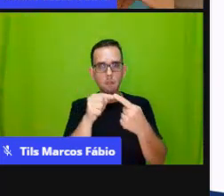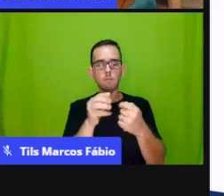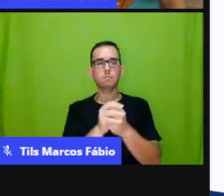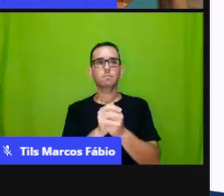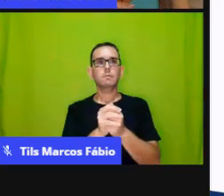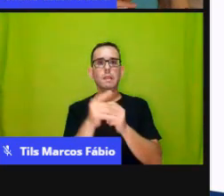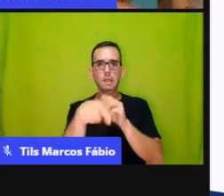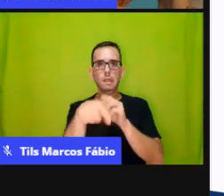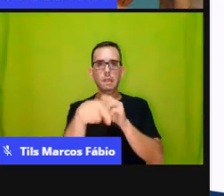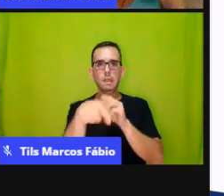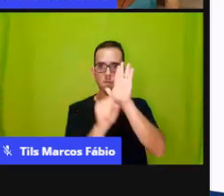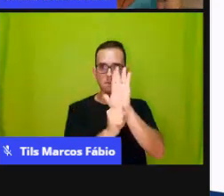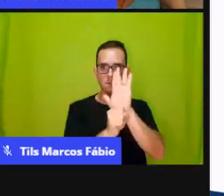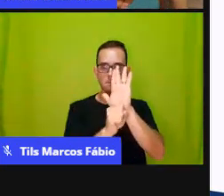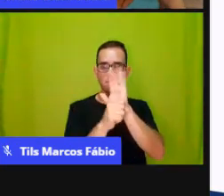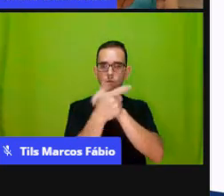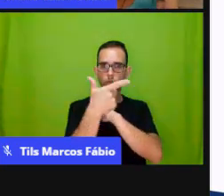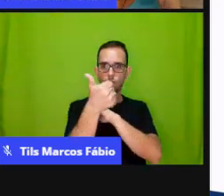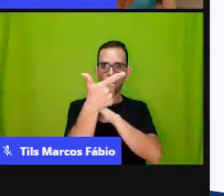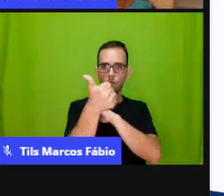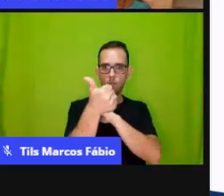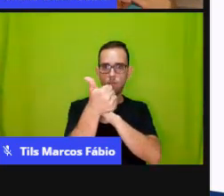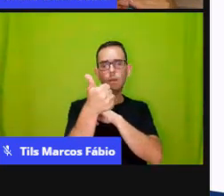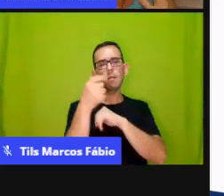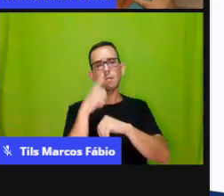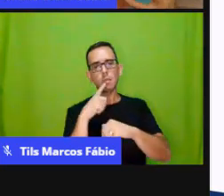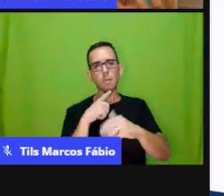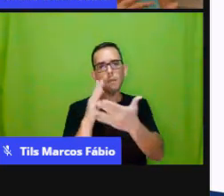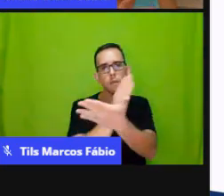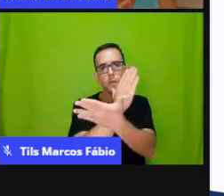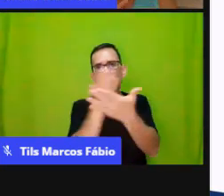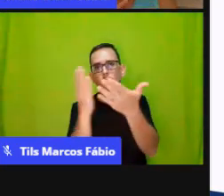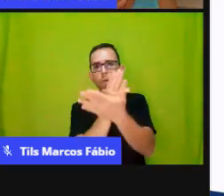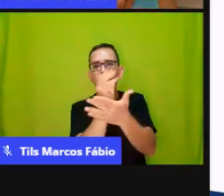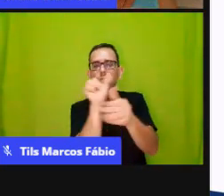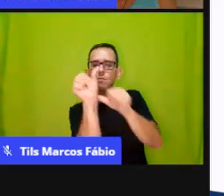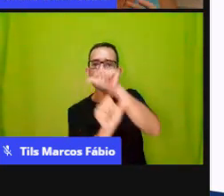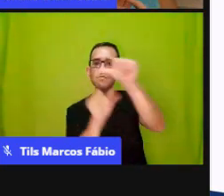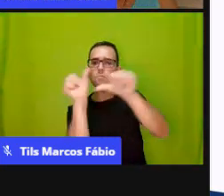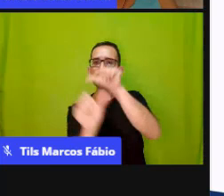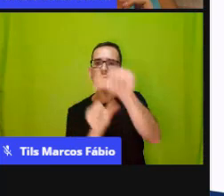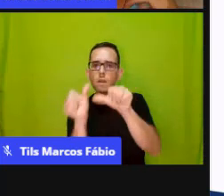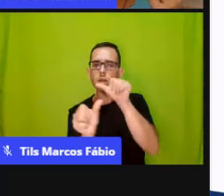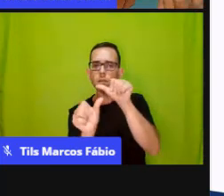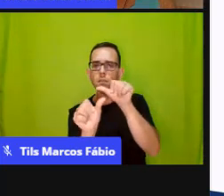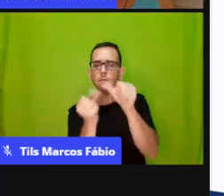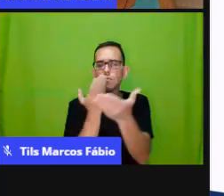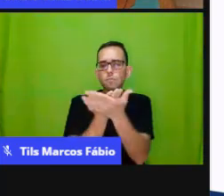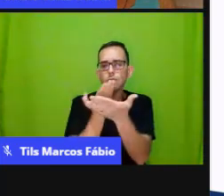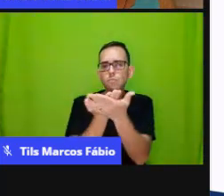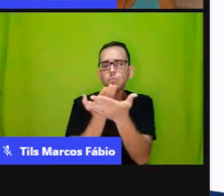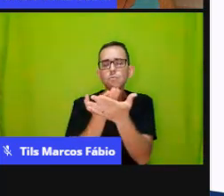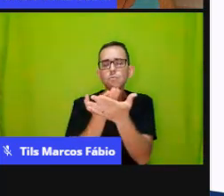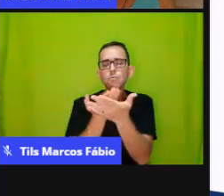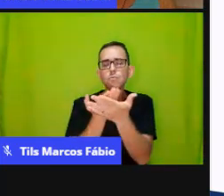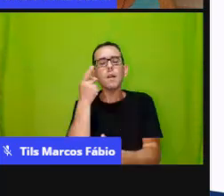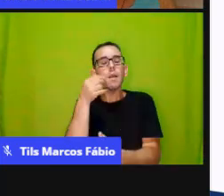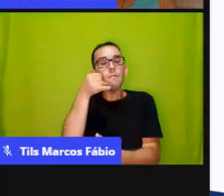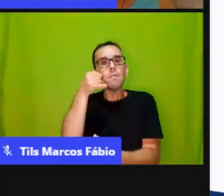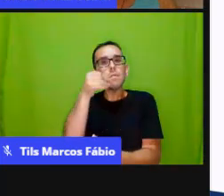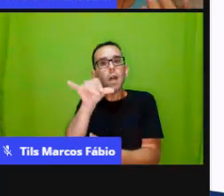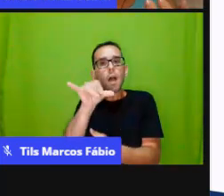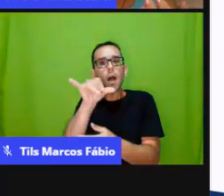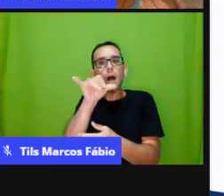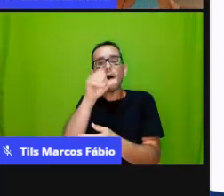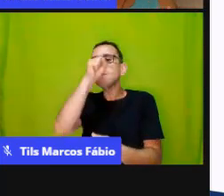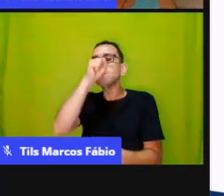século, houveram algumas mudanças na ciência, na forma de abordá-los, para evitar radicalismos e para que a